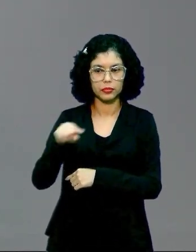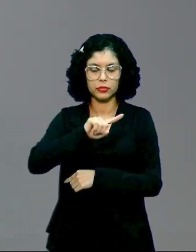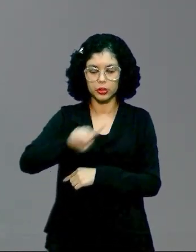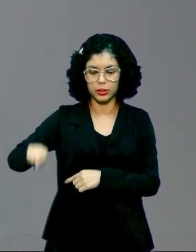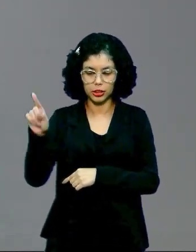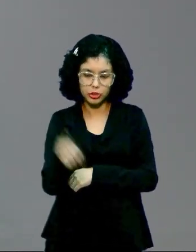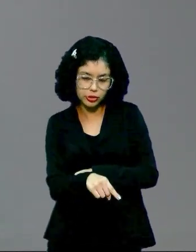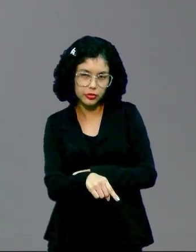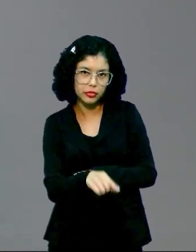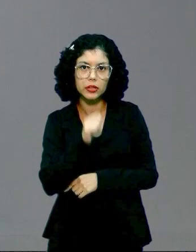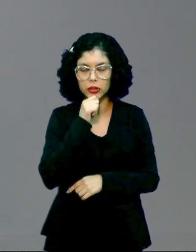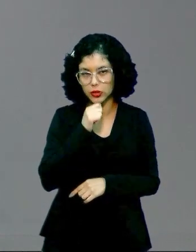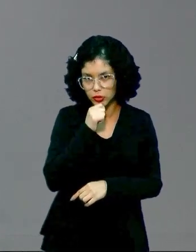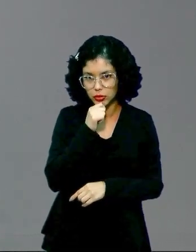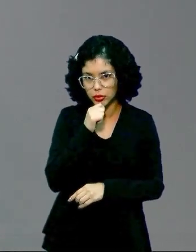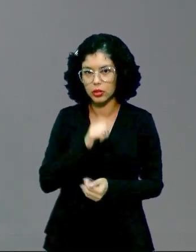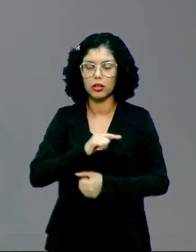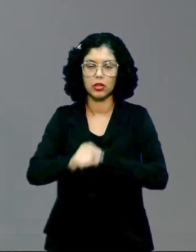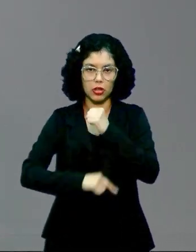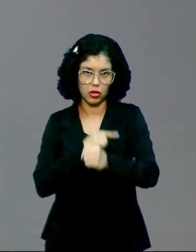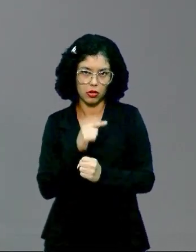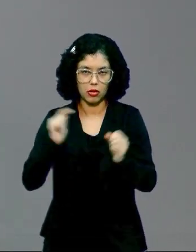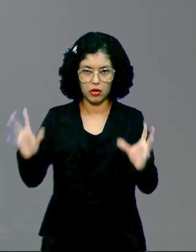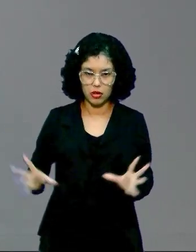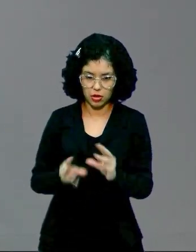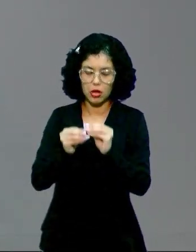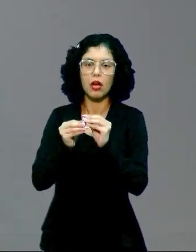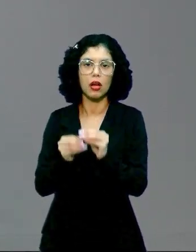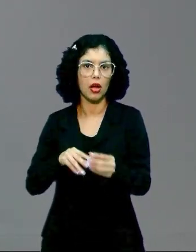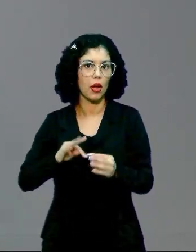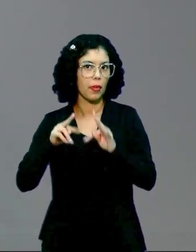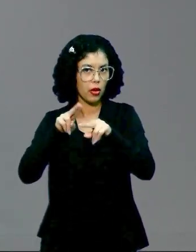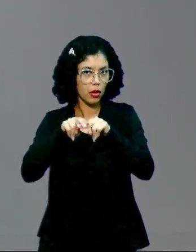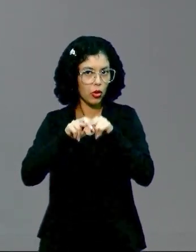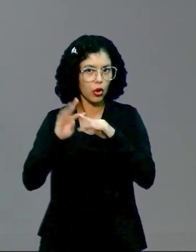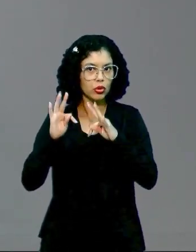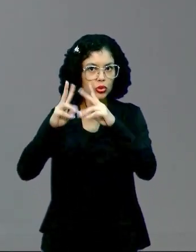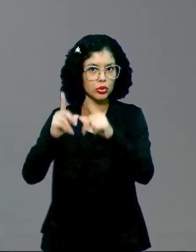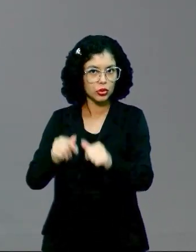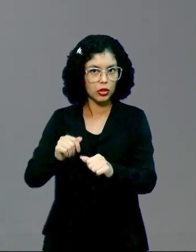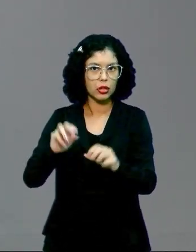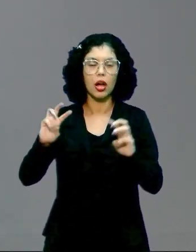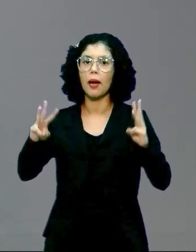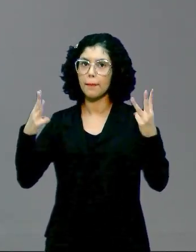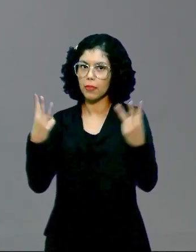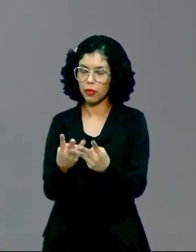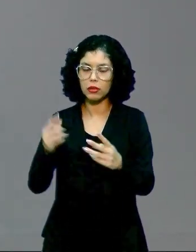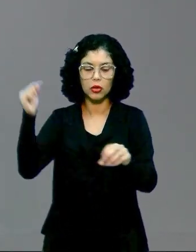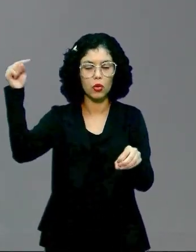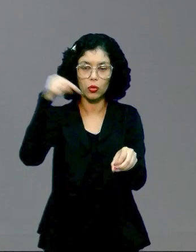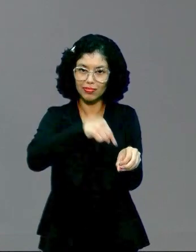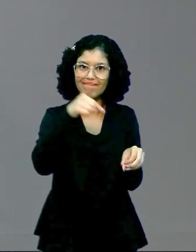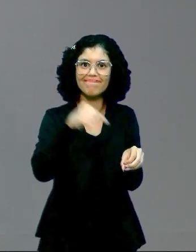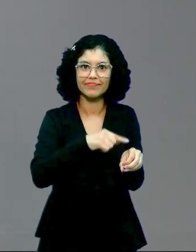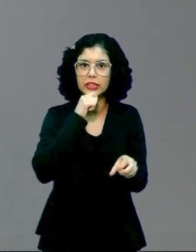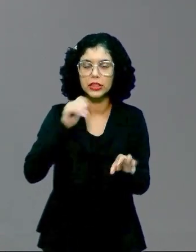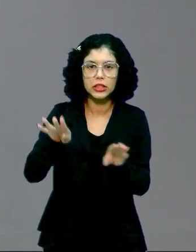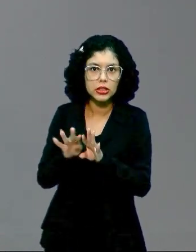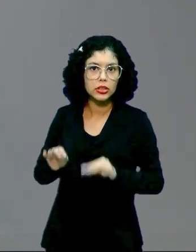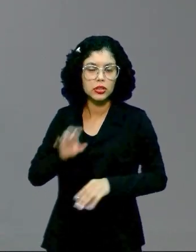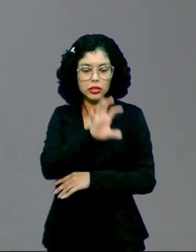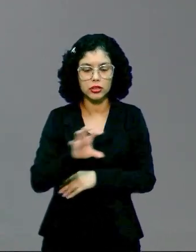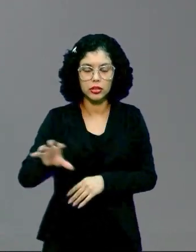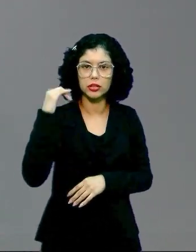que configuram a massa do átomo. Por isso, toda a massa do átomo ela está concentrada no núcleo. A região em